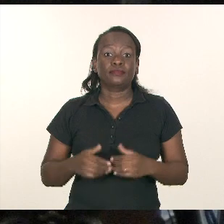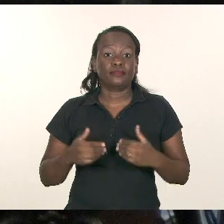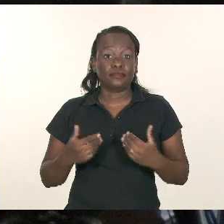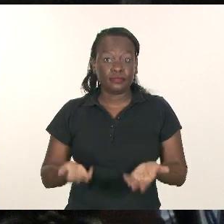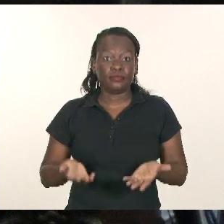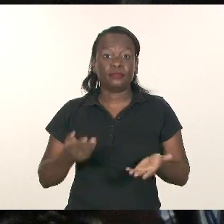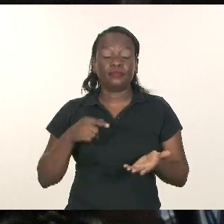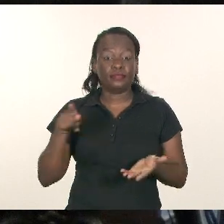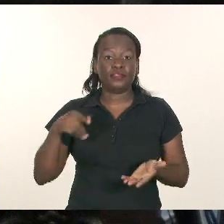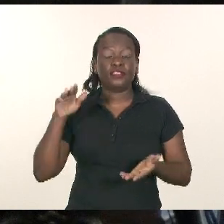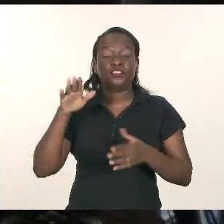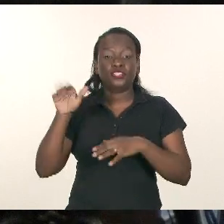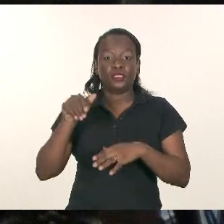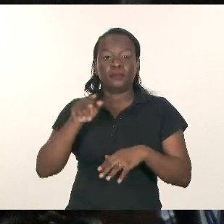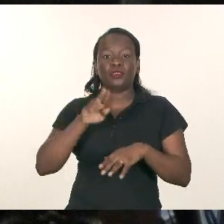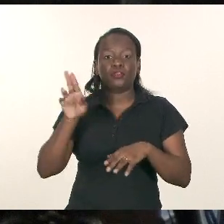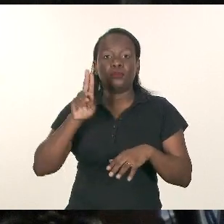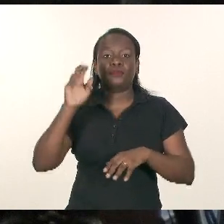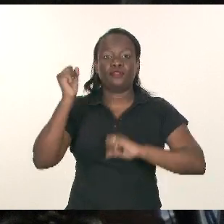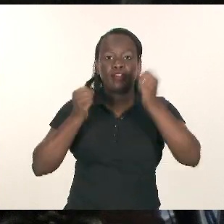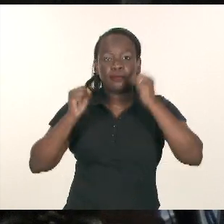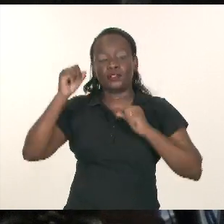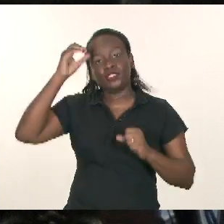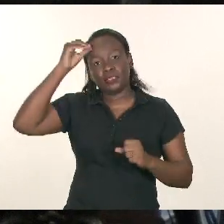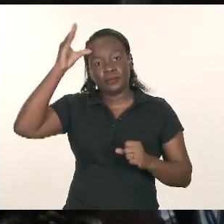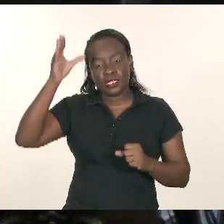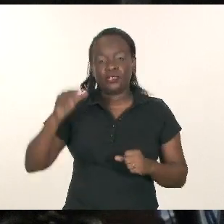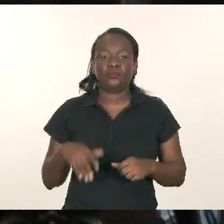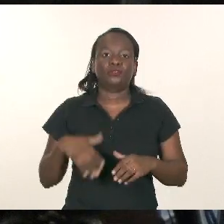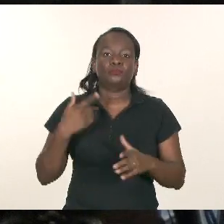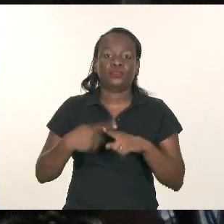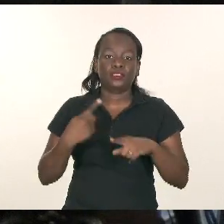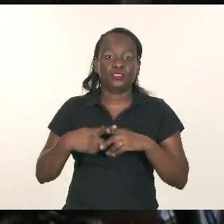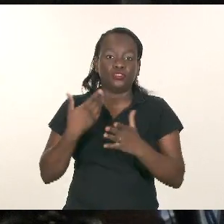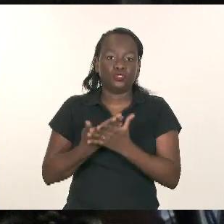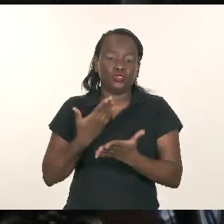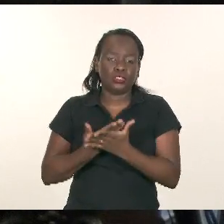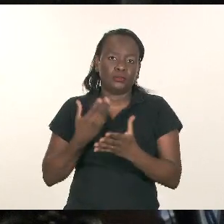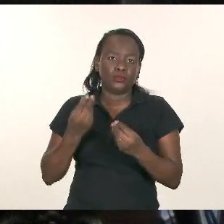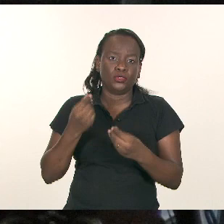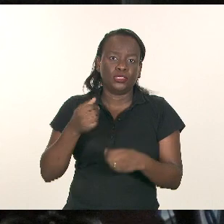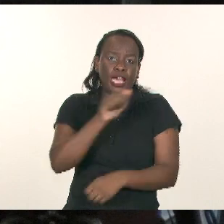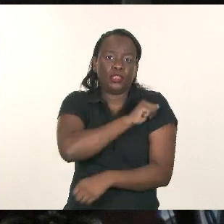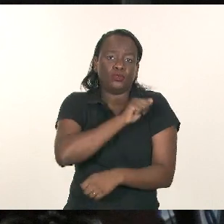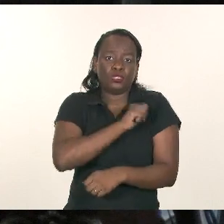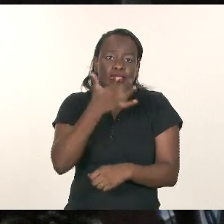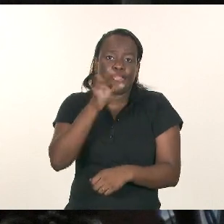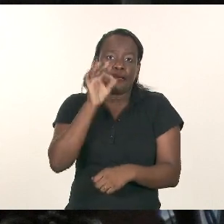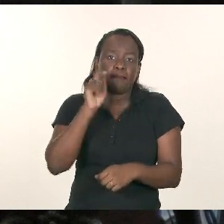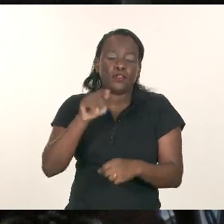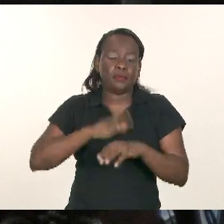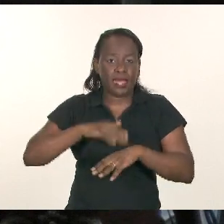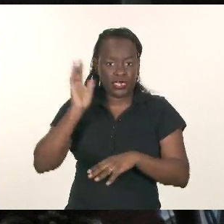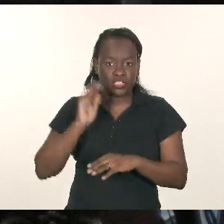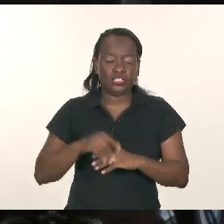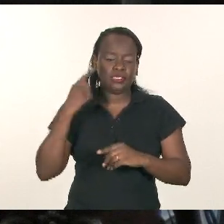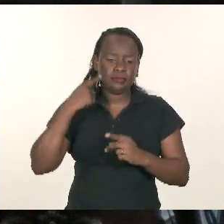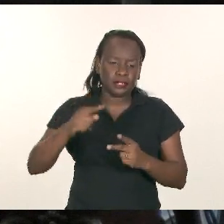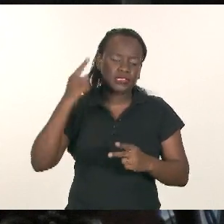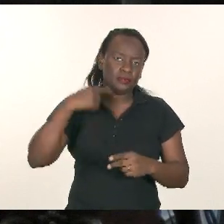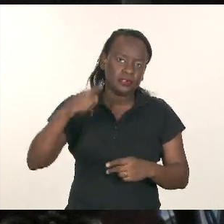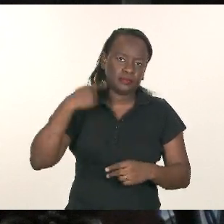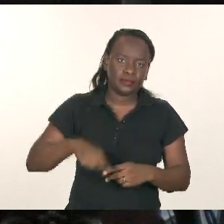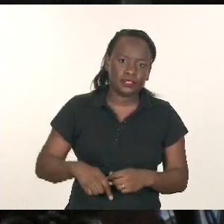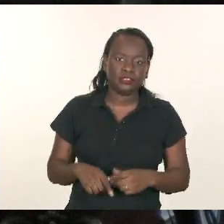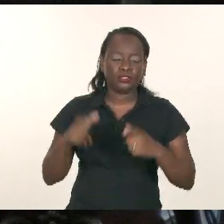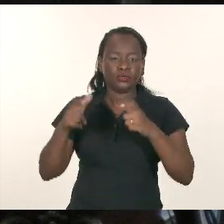a gente chama ela justamente de Fábrica do Conhecimento. Estudam mais de 10 mil alunos por semana. E